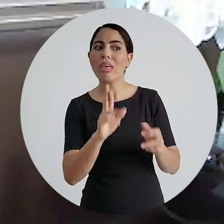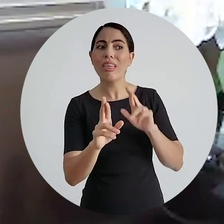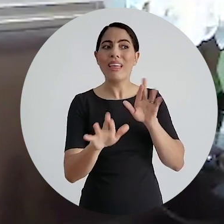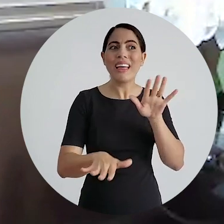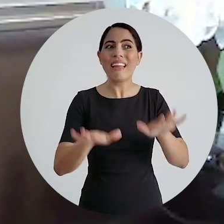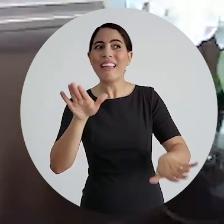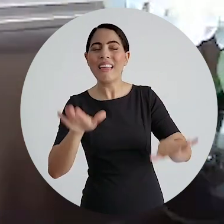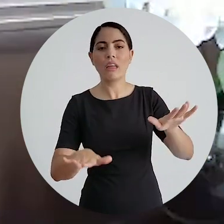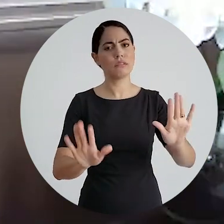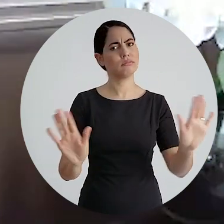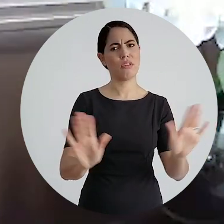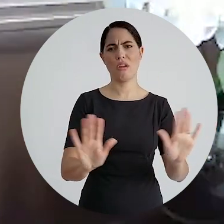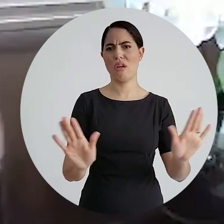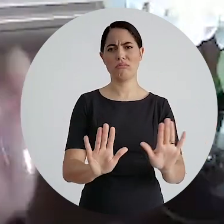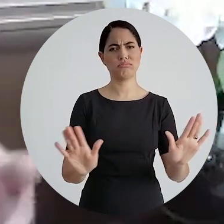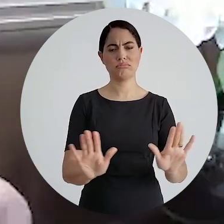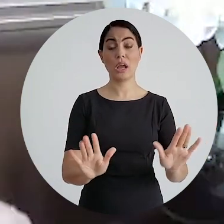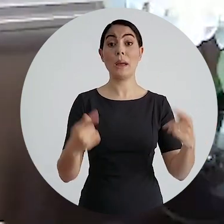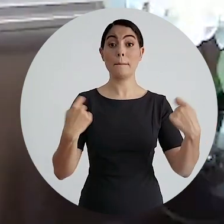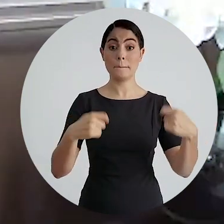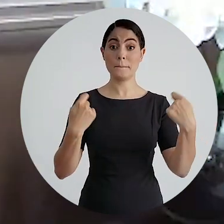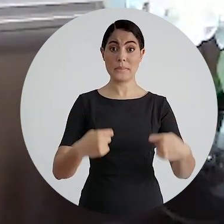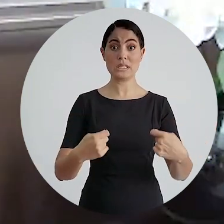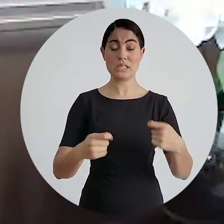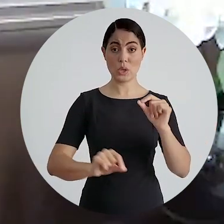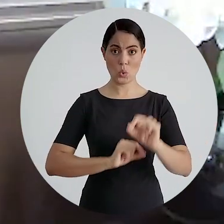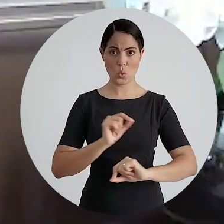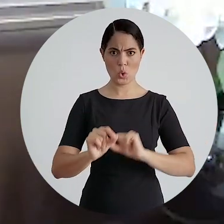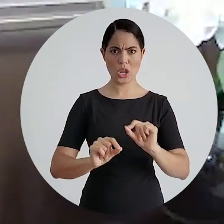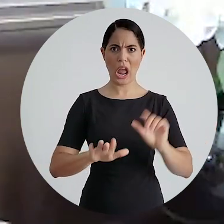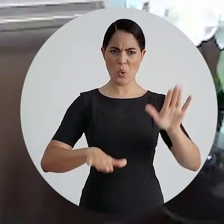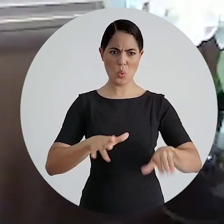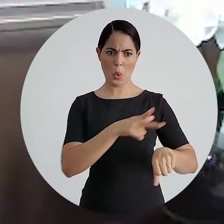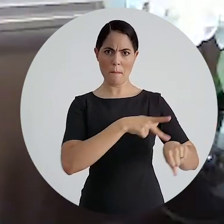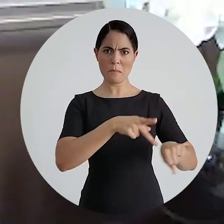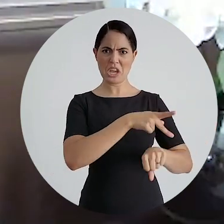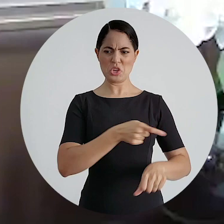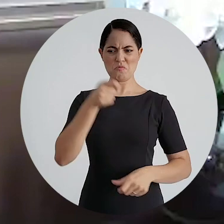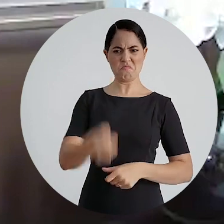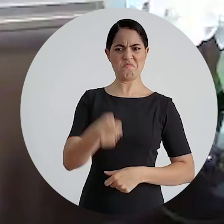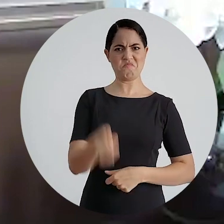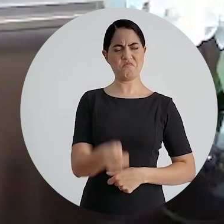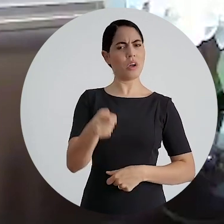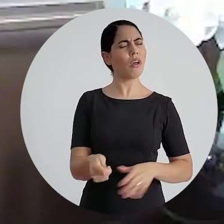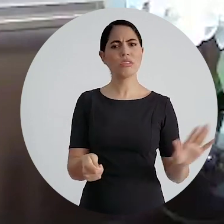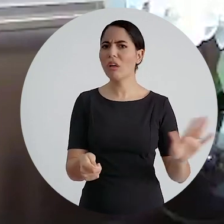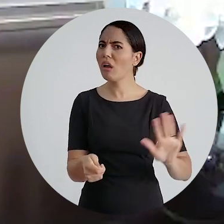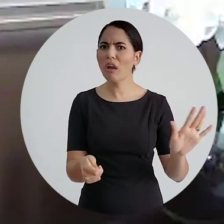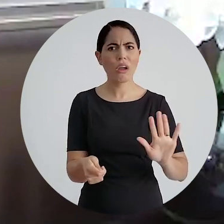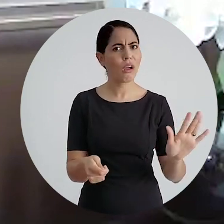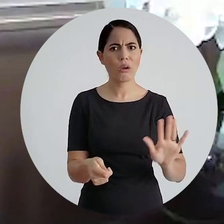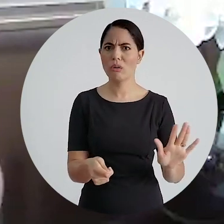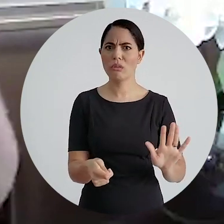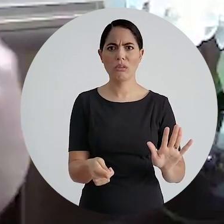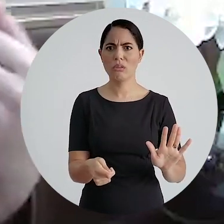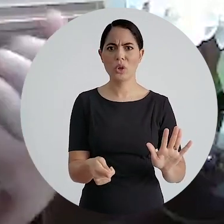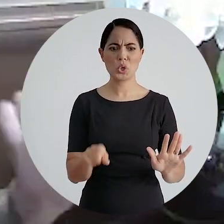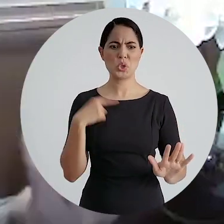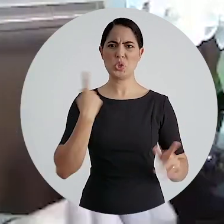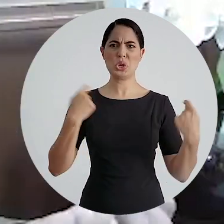respostas parciais. Não está, de um lado, a dizer nós precisamos endurecer cada vez mais